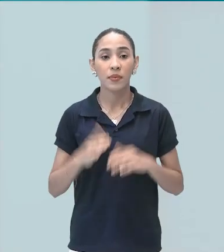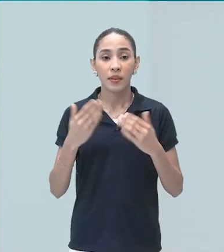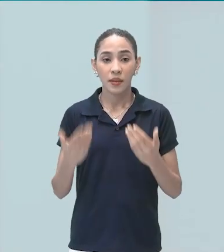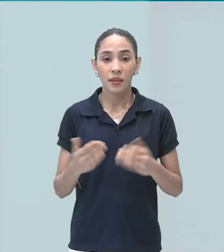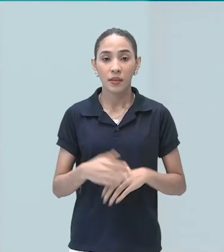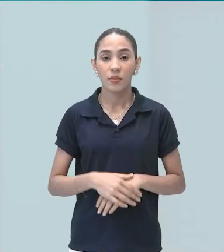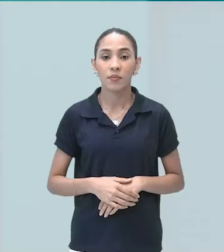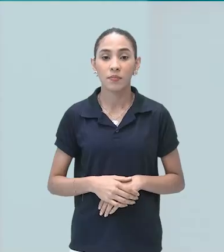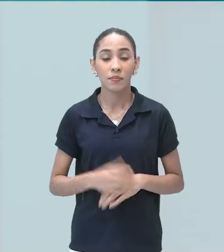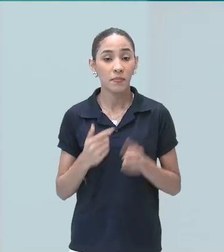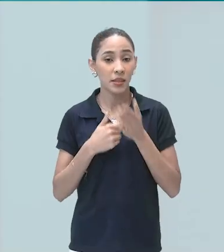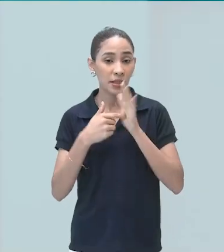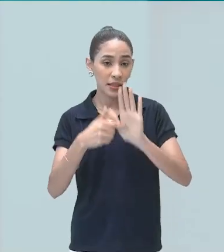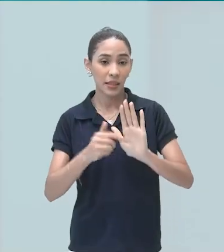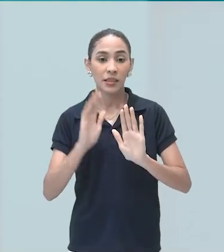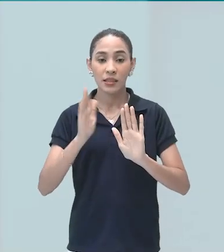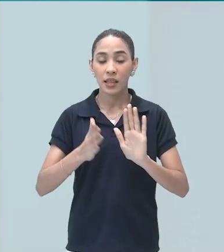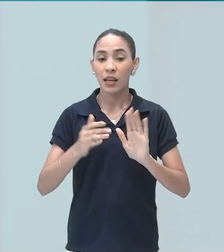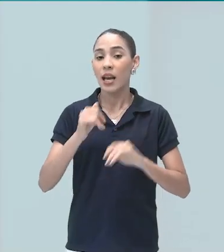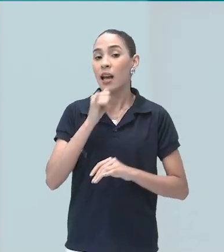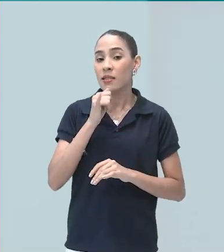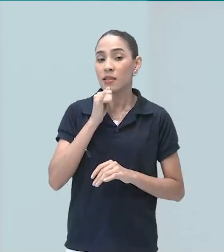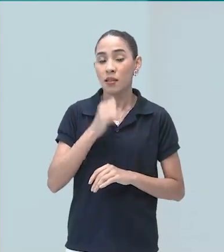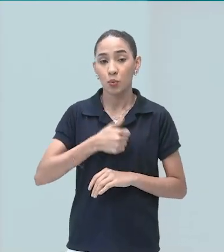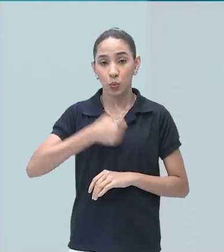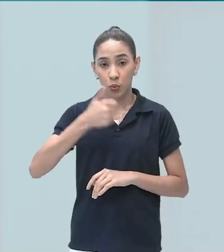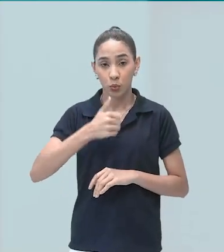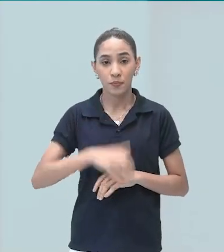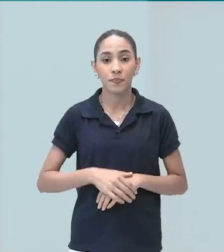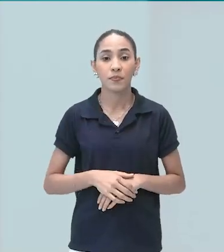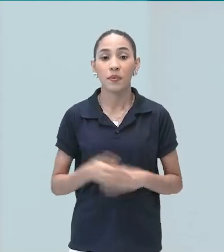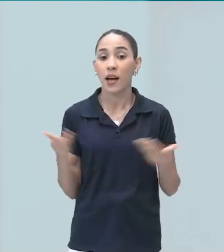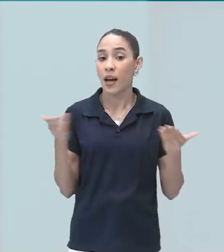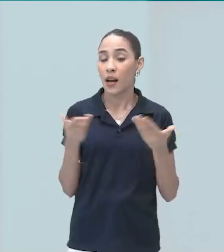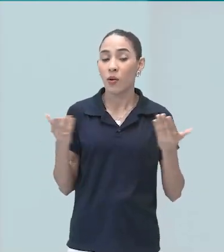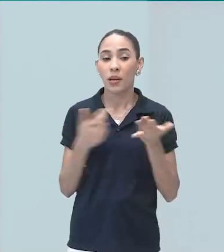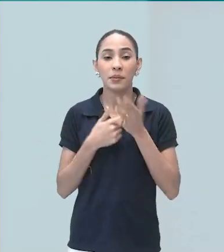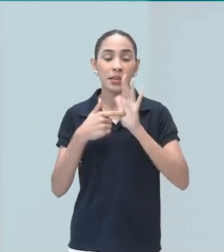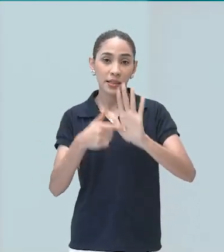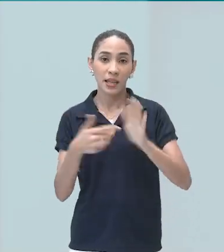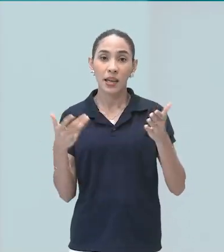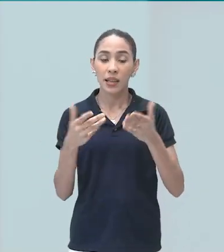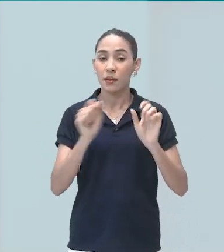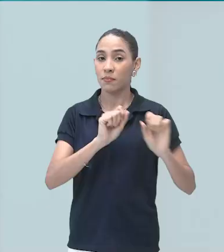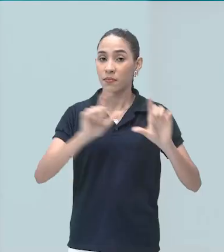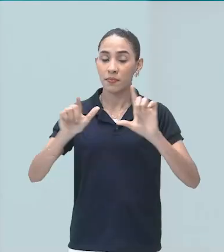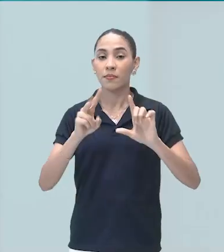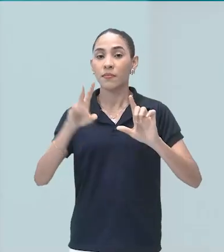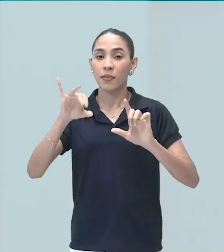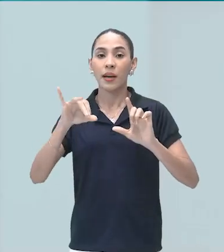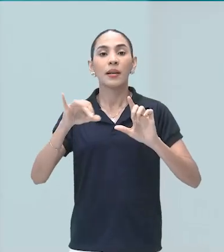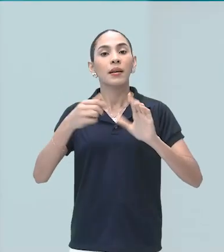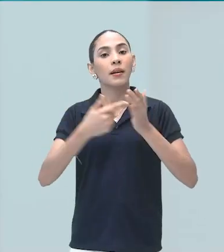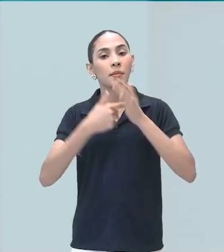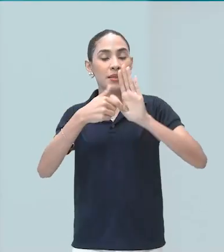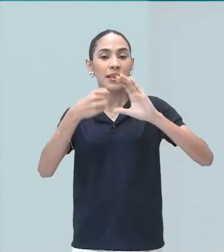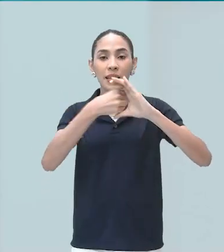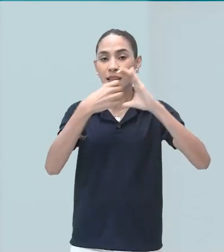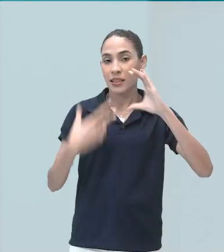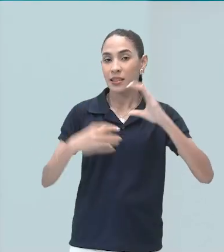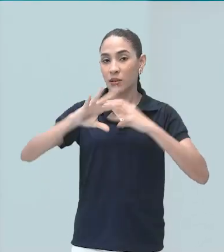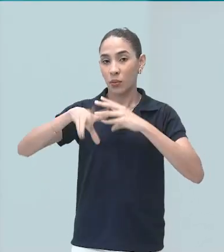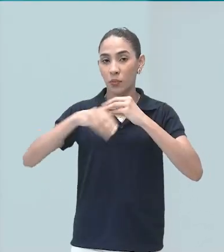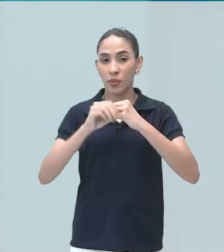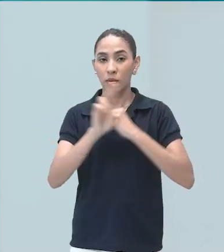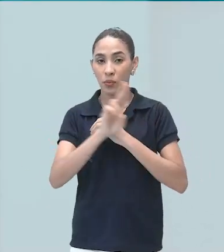então, mostrei para vocês um primeiro exemplo e eu vou agora apresentar uma cartela que traz caracterizações sobre o